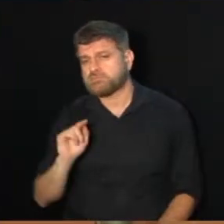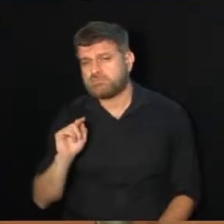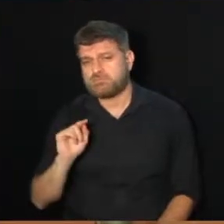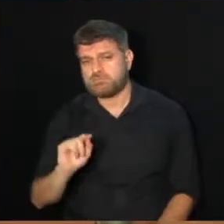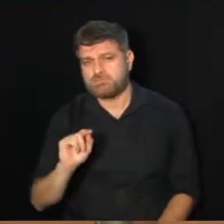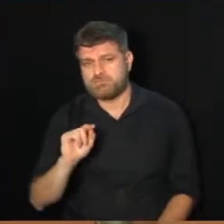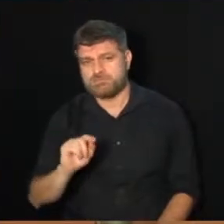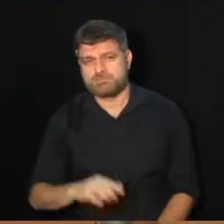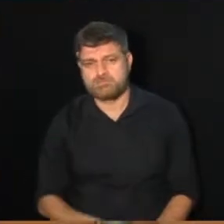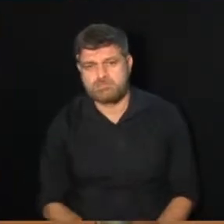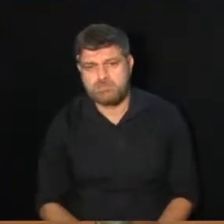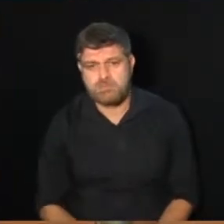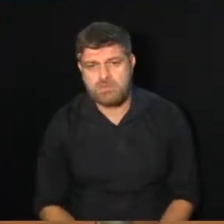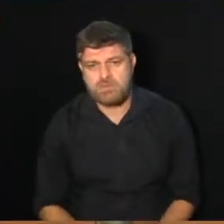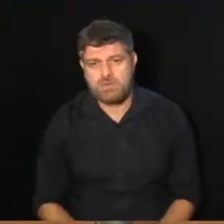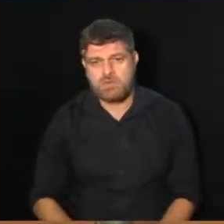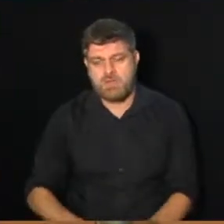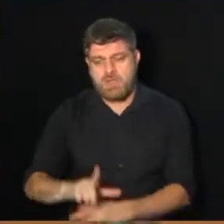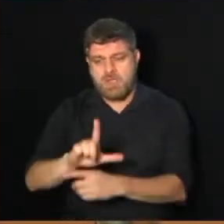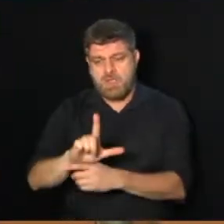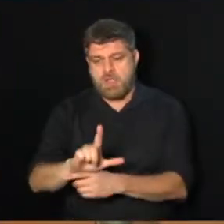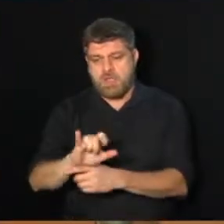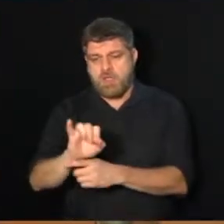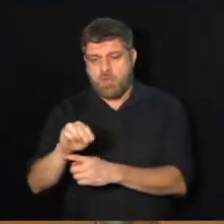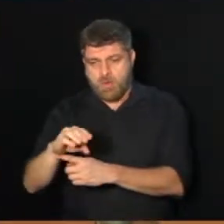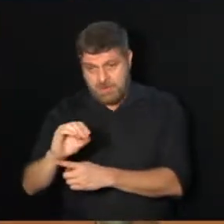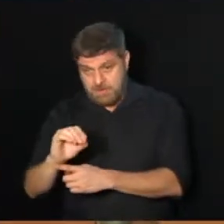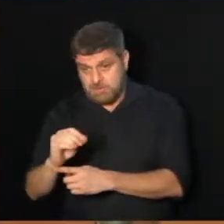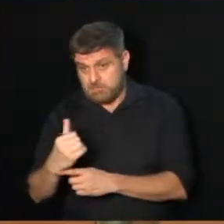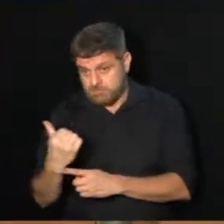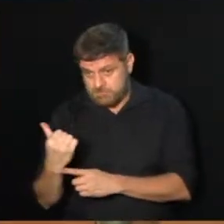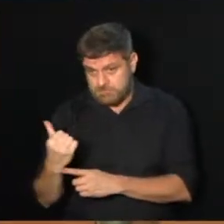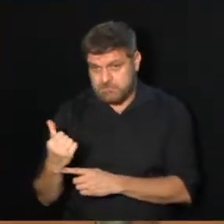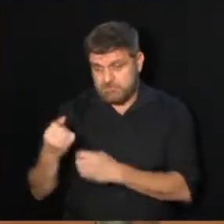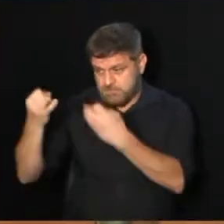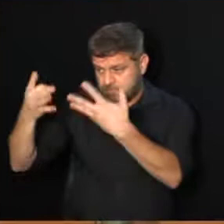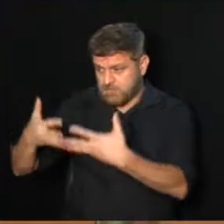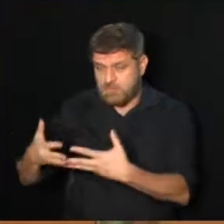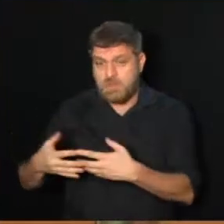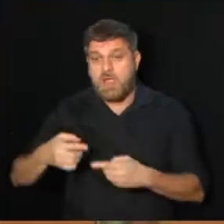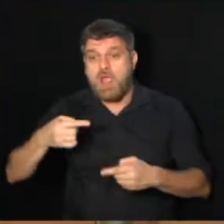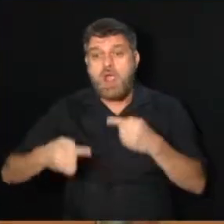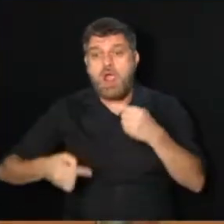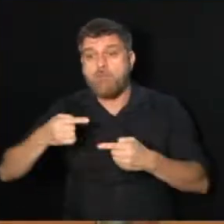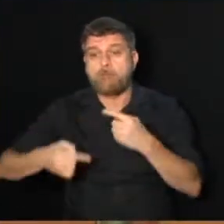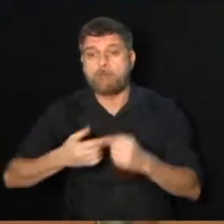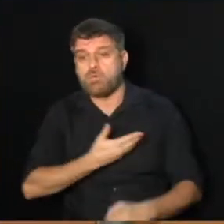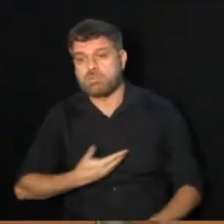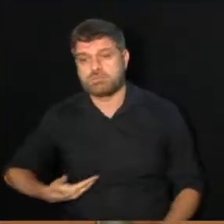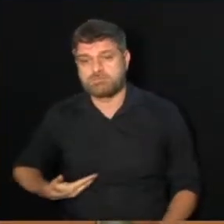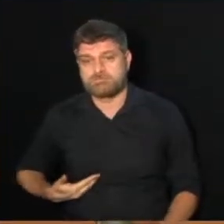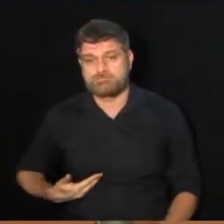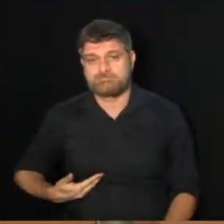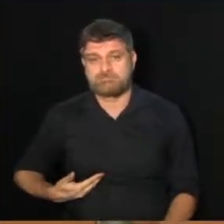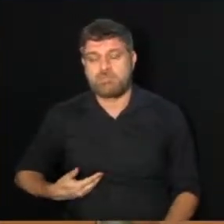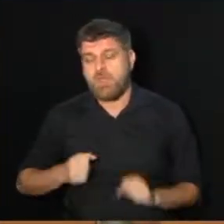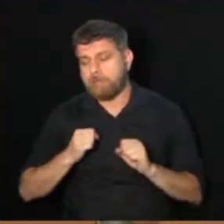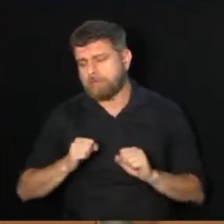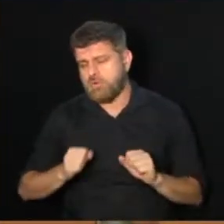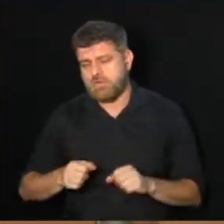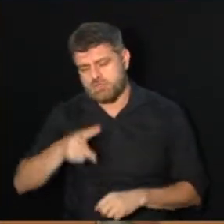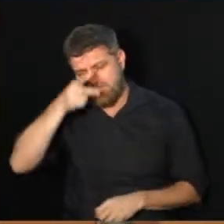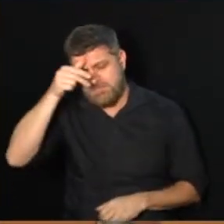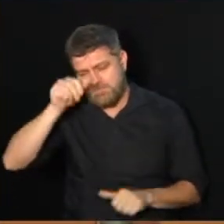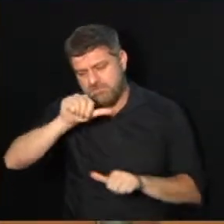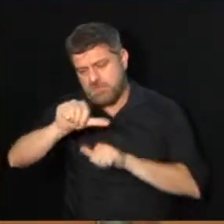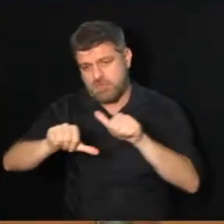o colega Lino colocou a questão da importância da política pública, né, dela não depender de governos. E eu